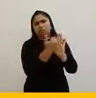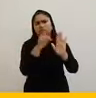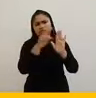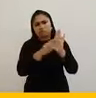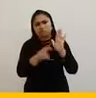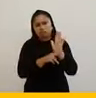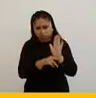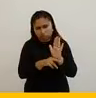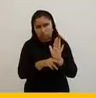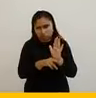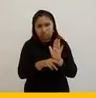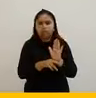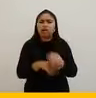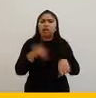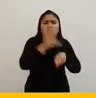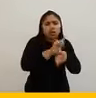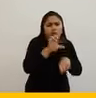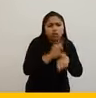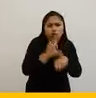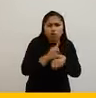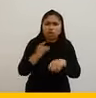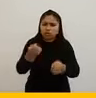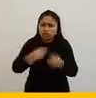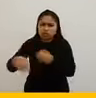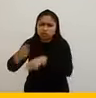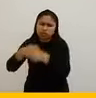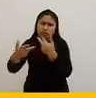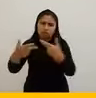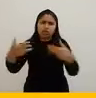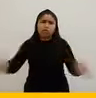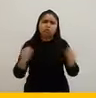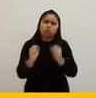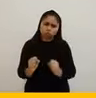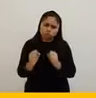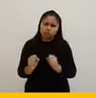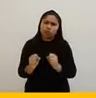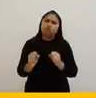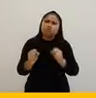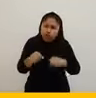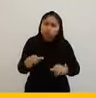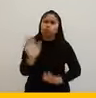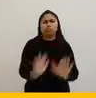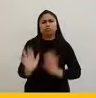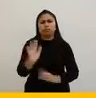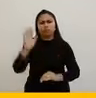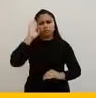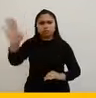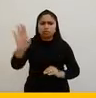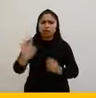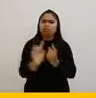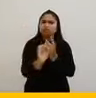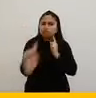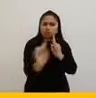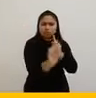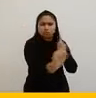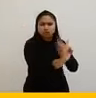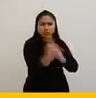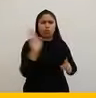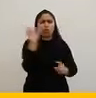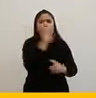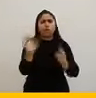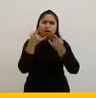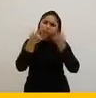seus estabelecimentos os que estão agora liberados, mas mantendo novamente o distanciamento social, o uso